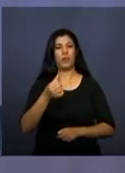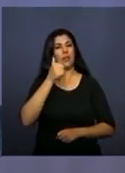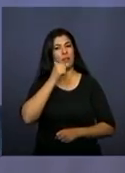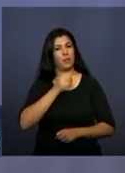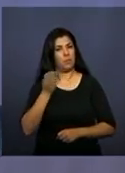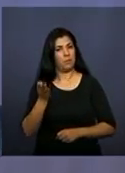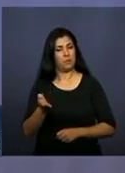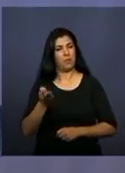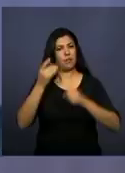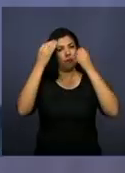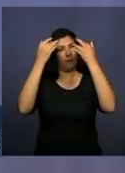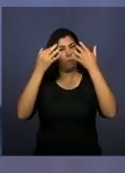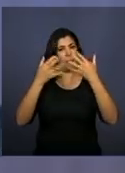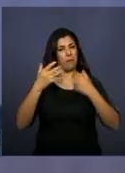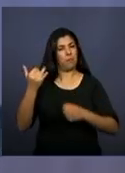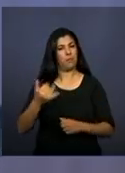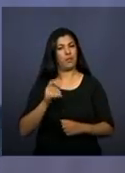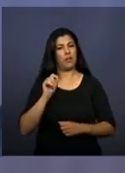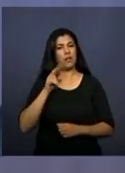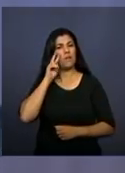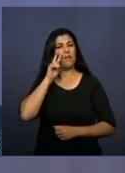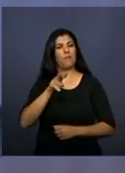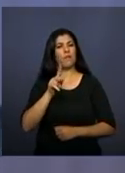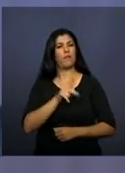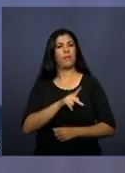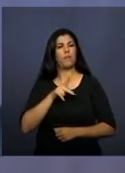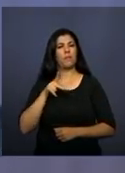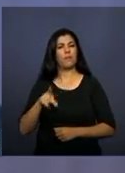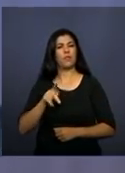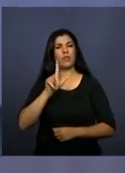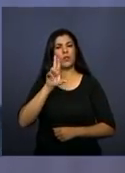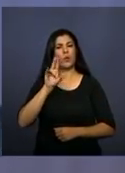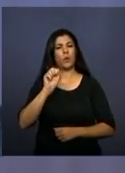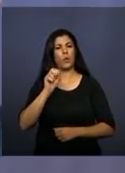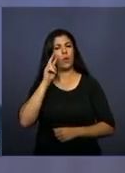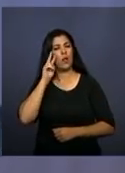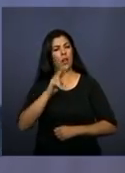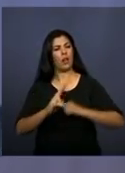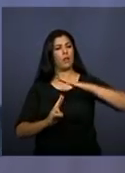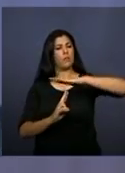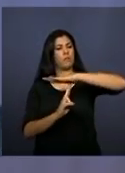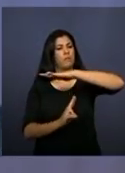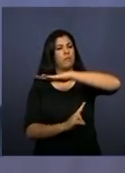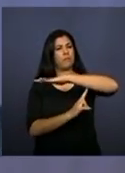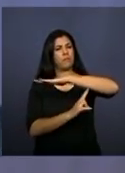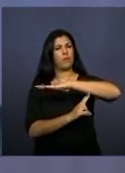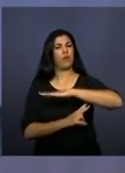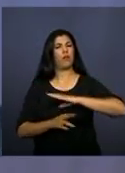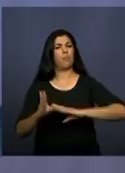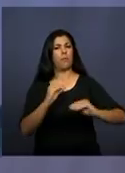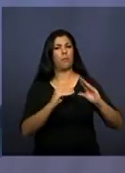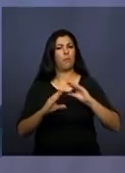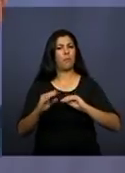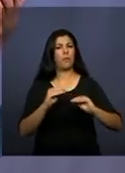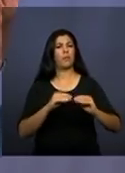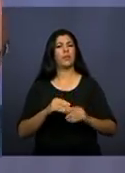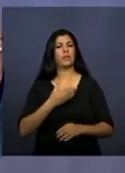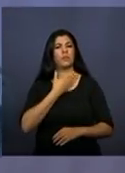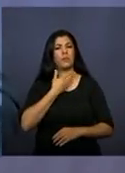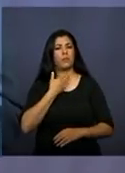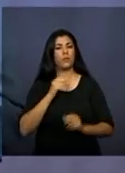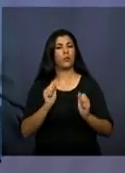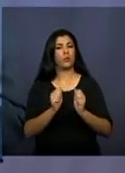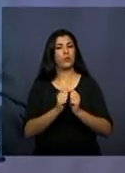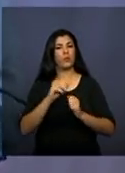para o nosso pessoal que ela viu o presidente Lula lá debaixo da ponte conversando com os catadores. Daí, o